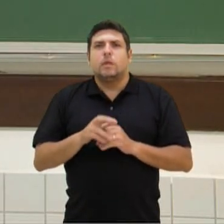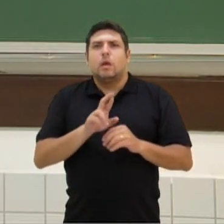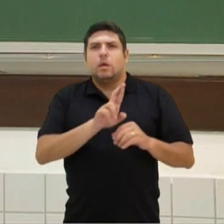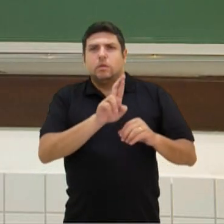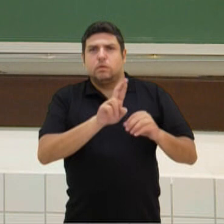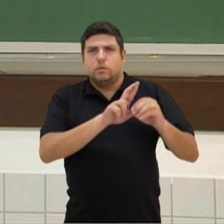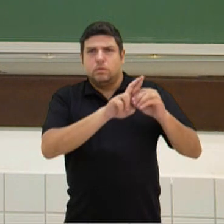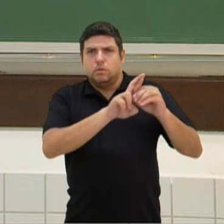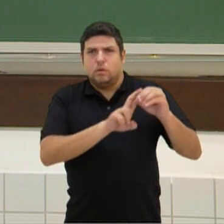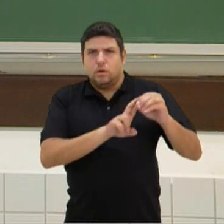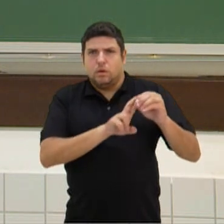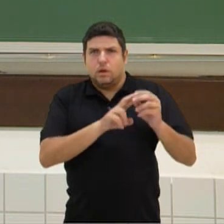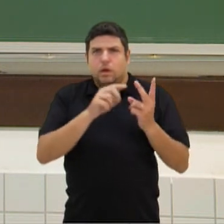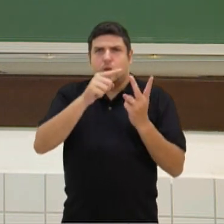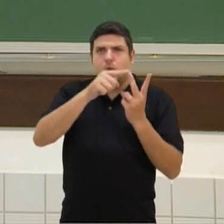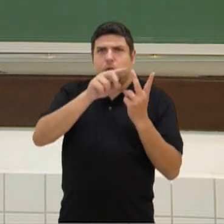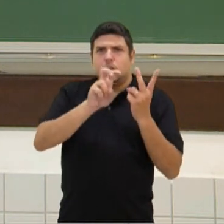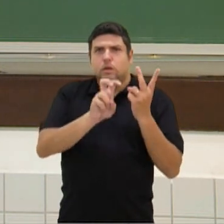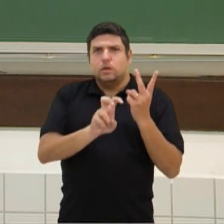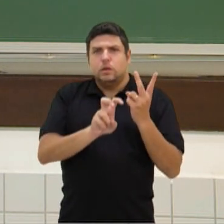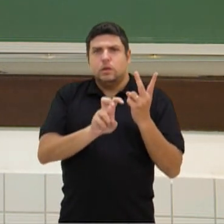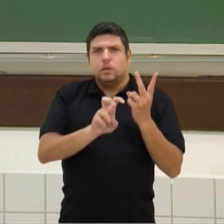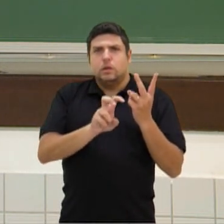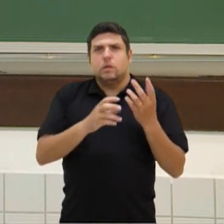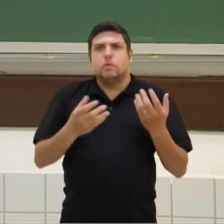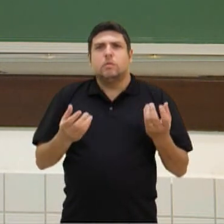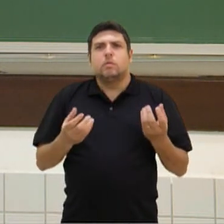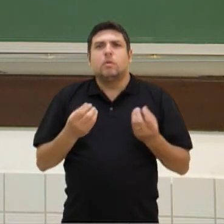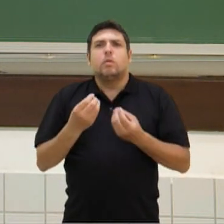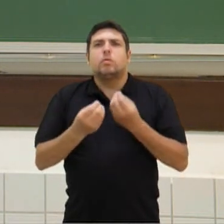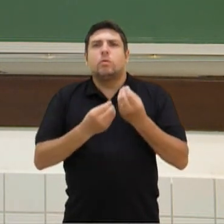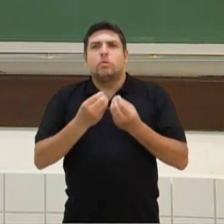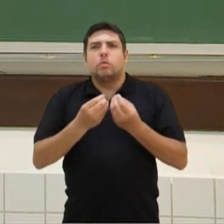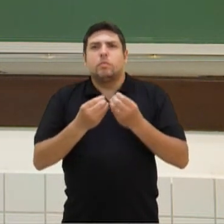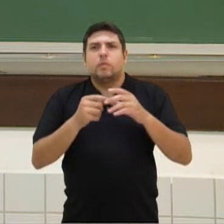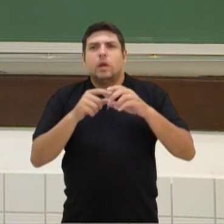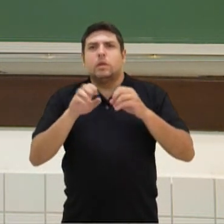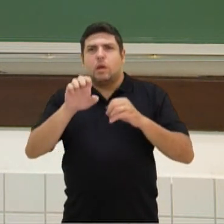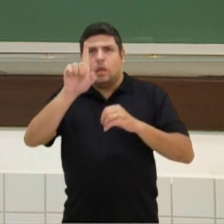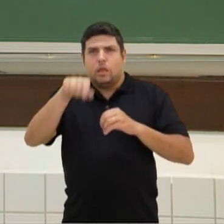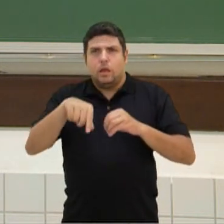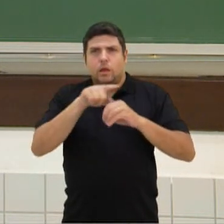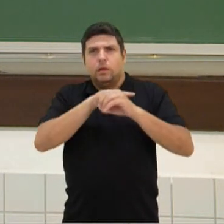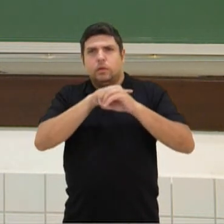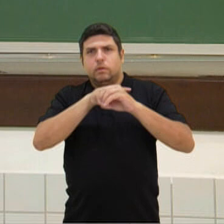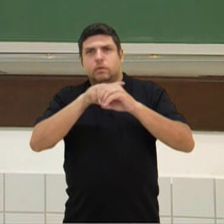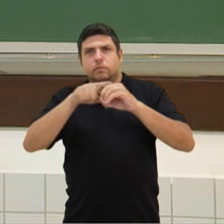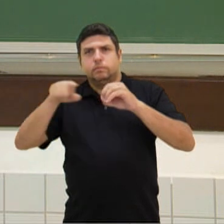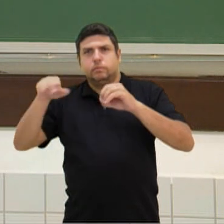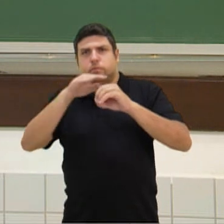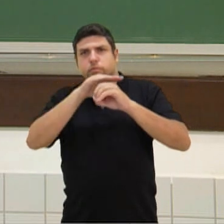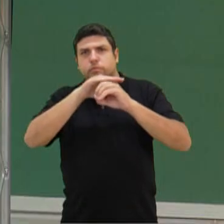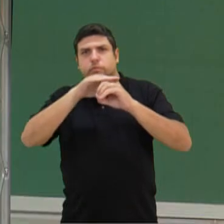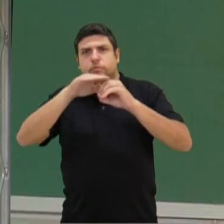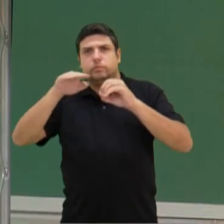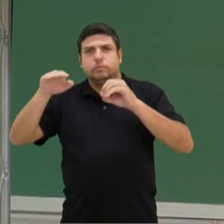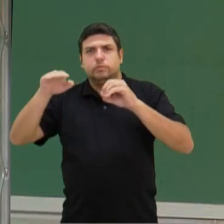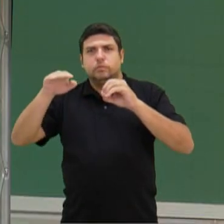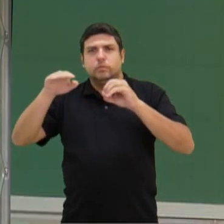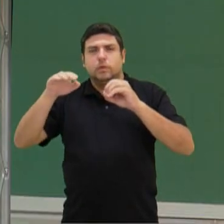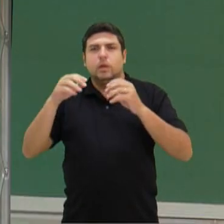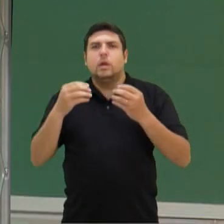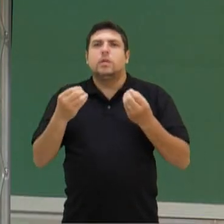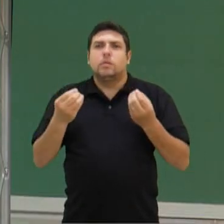É. Ih, professor, deu raiz de 5, então essa reta é tangente à circunferência. Tudo bem? Então, como a distância,